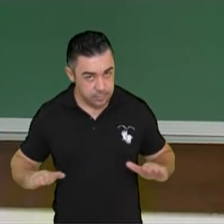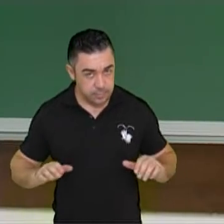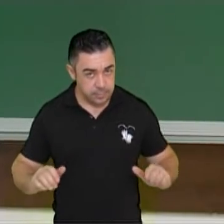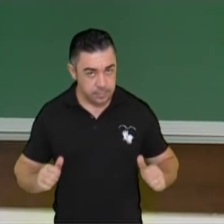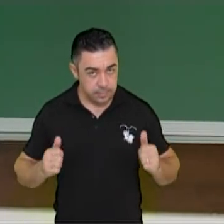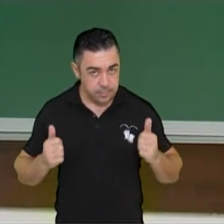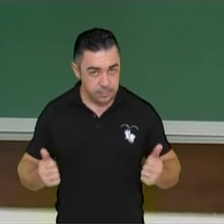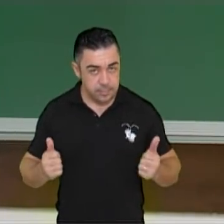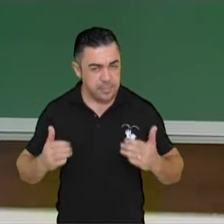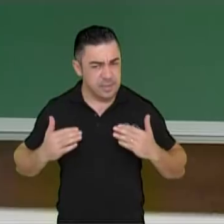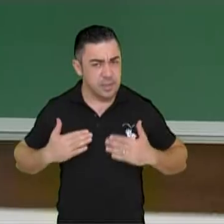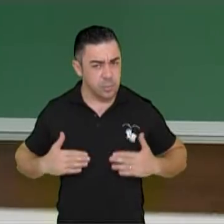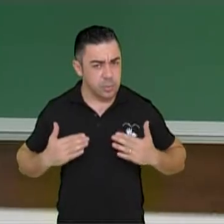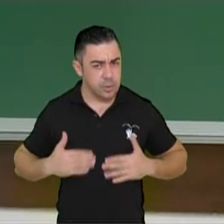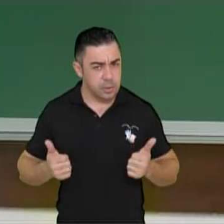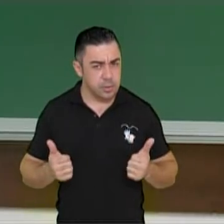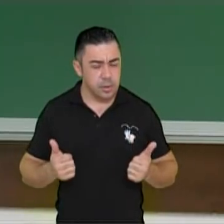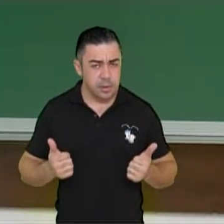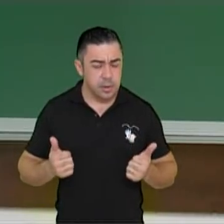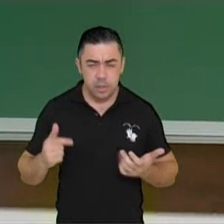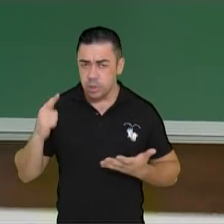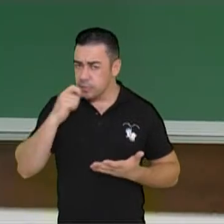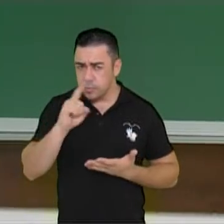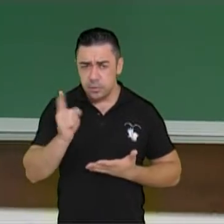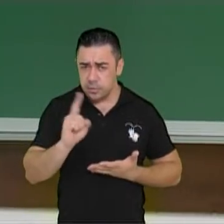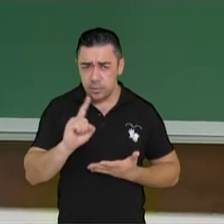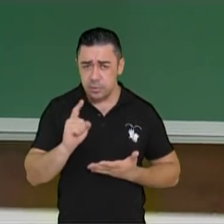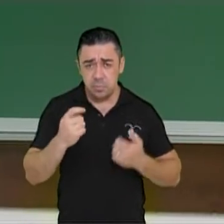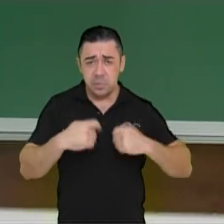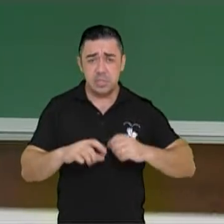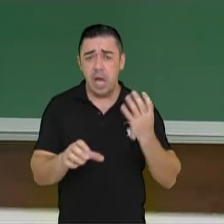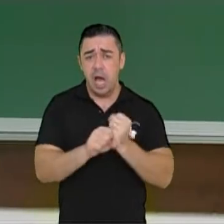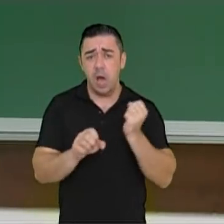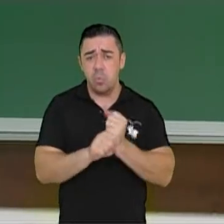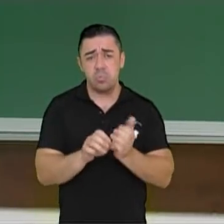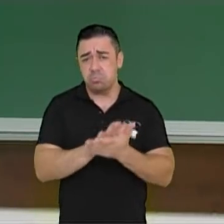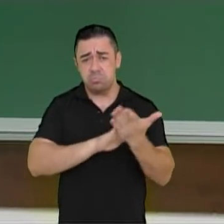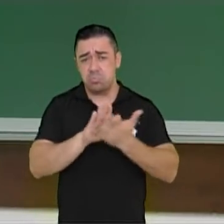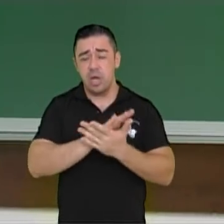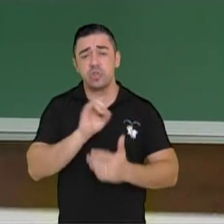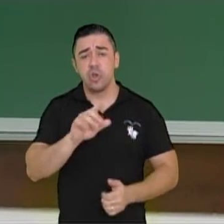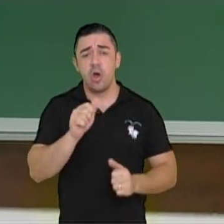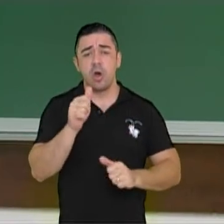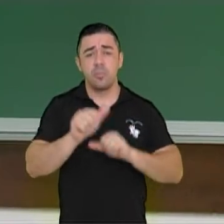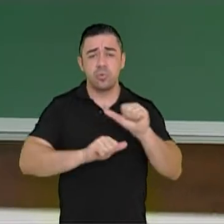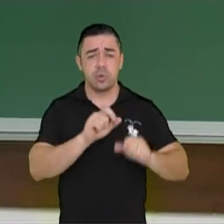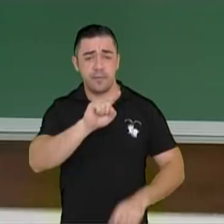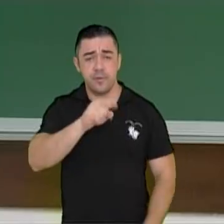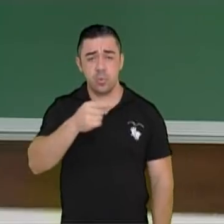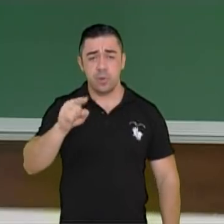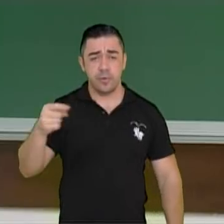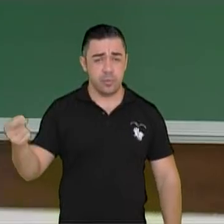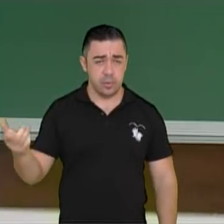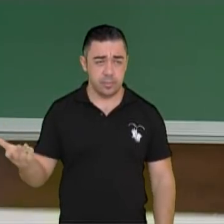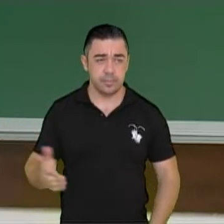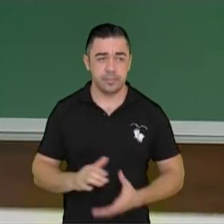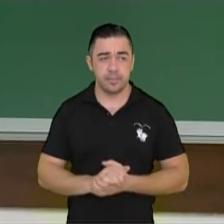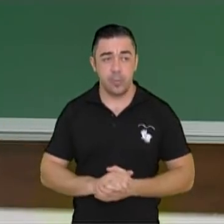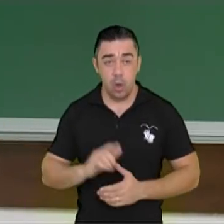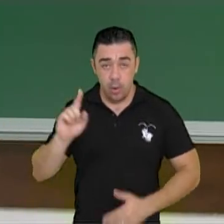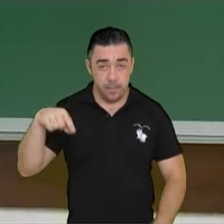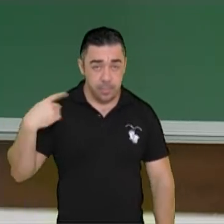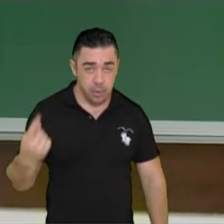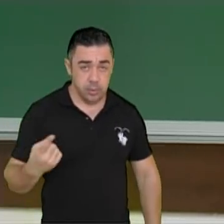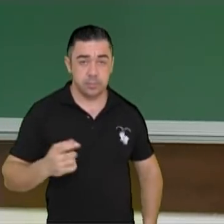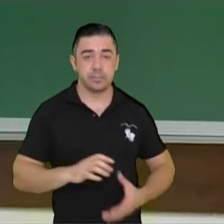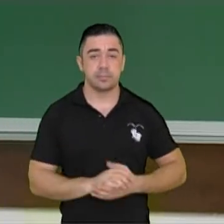50%. Tranquilo? Viu como não é difícil? Nem precisou fazer conta arada, é só mudar a vírgula de lugar. E o próximo